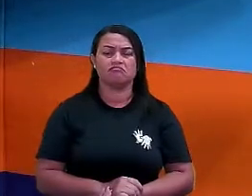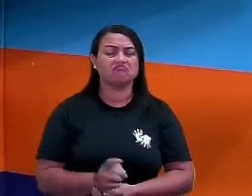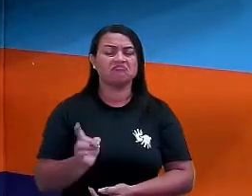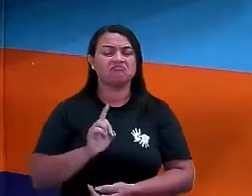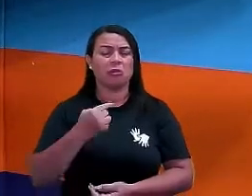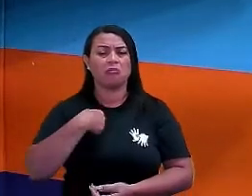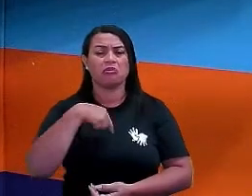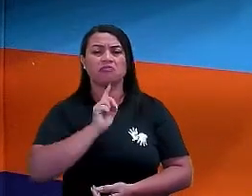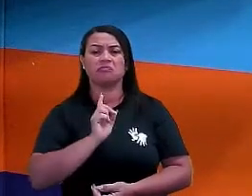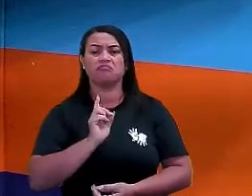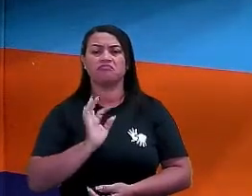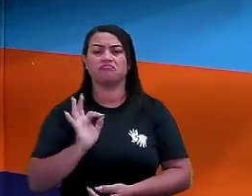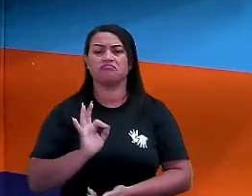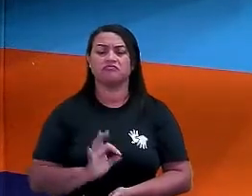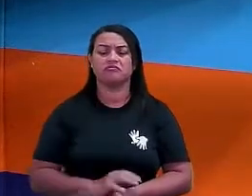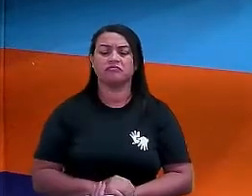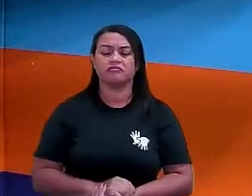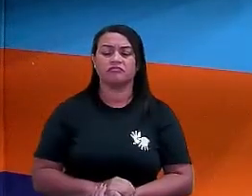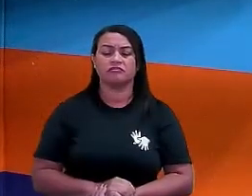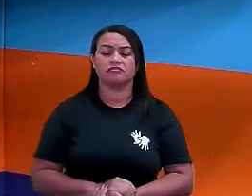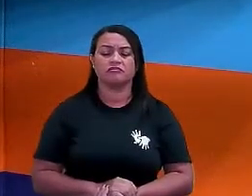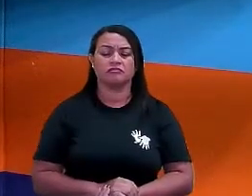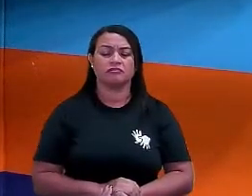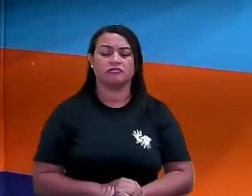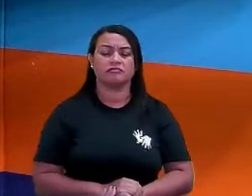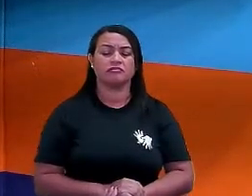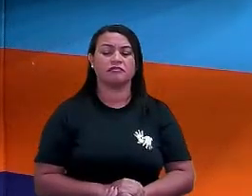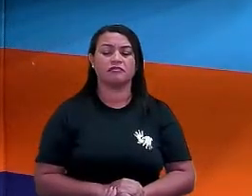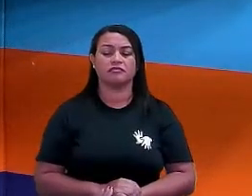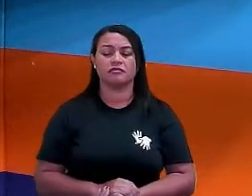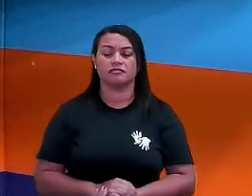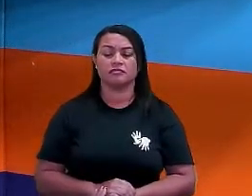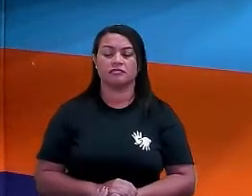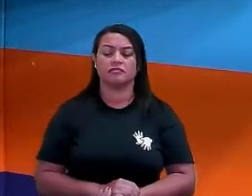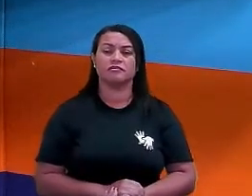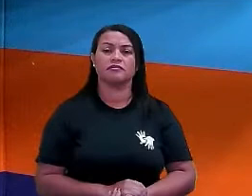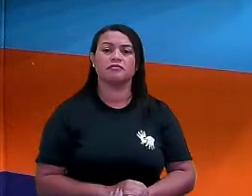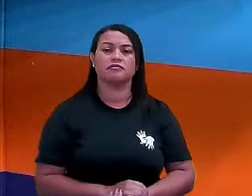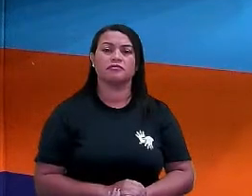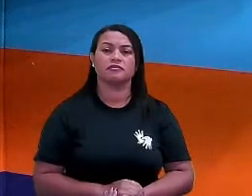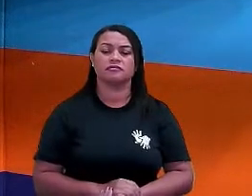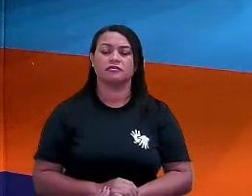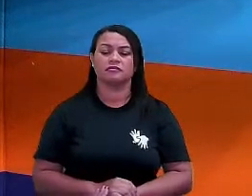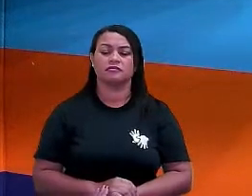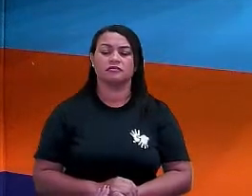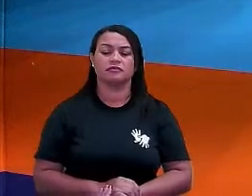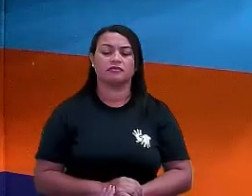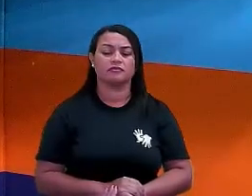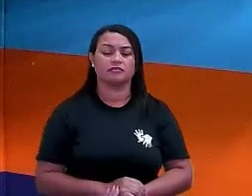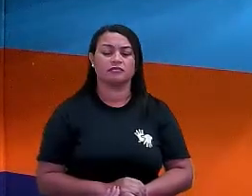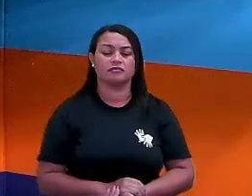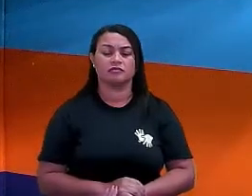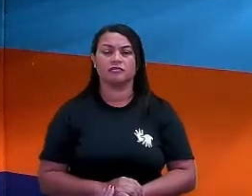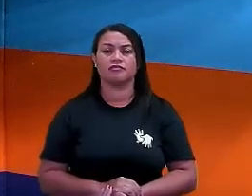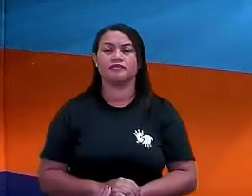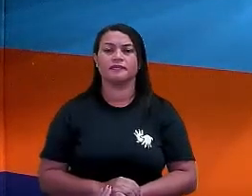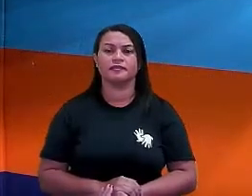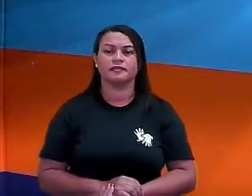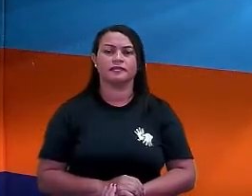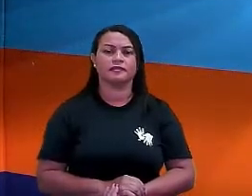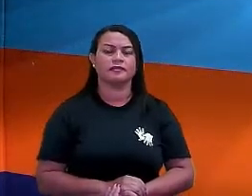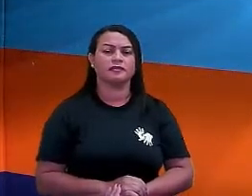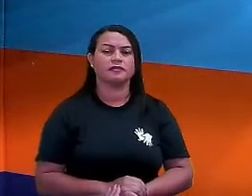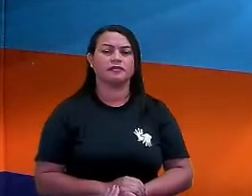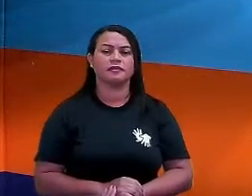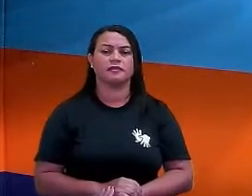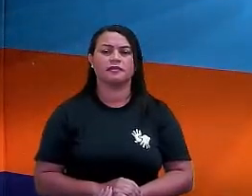vou. Is your best friend going to visit you tomorrow? Is your best friend going to